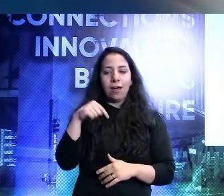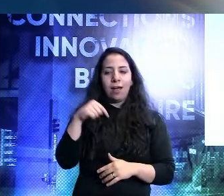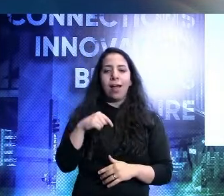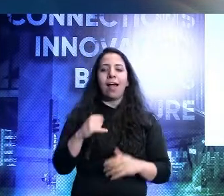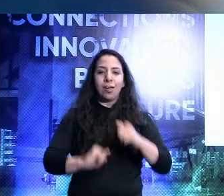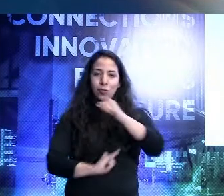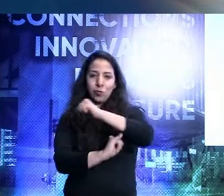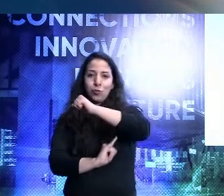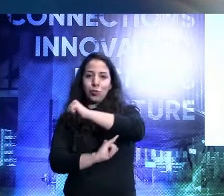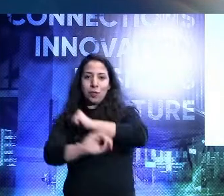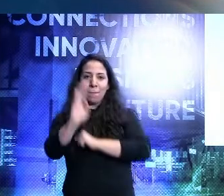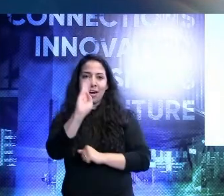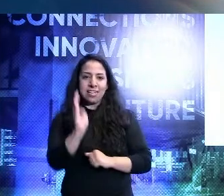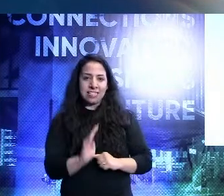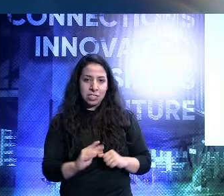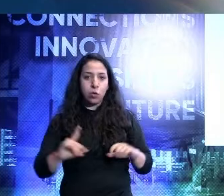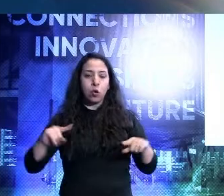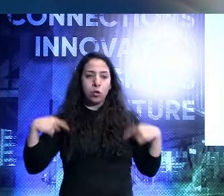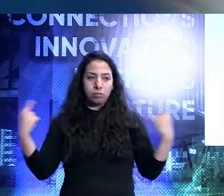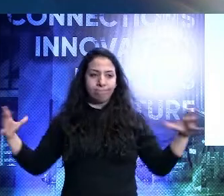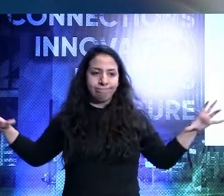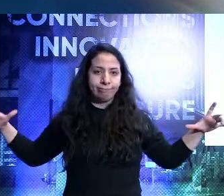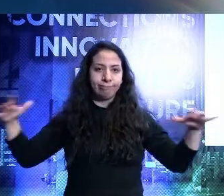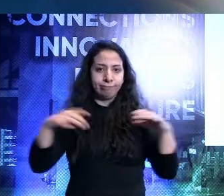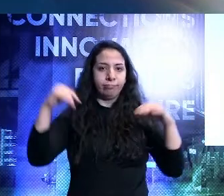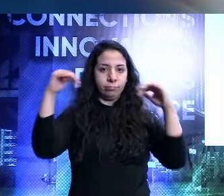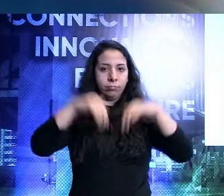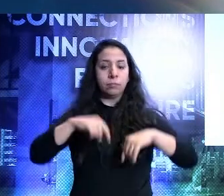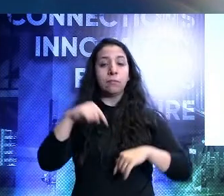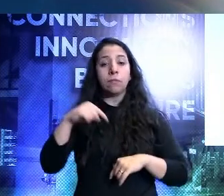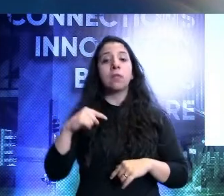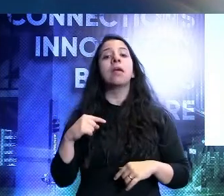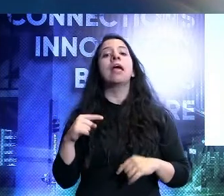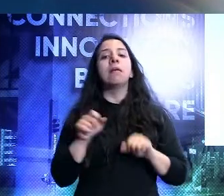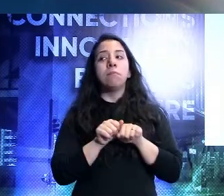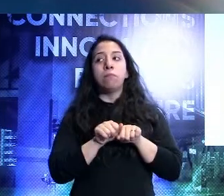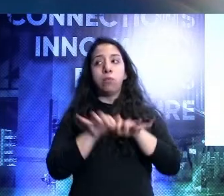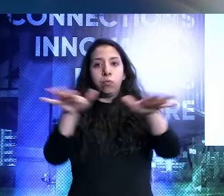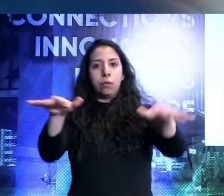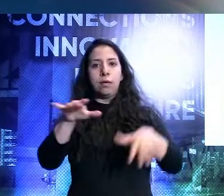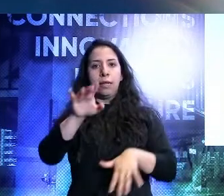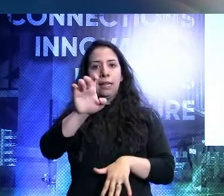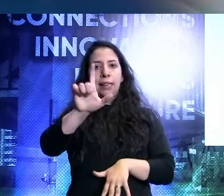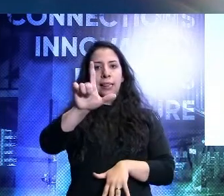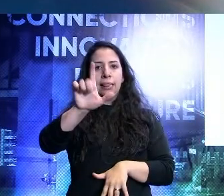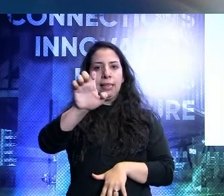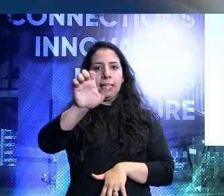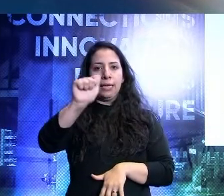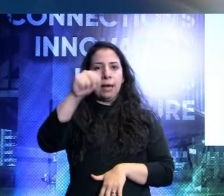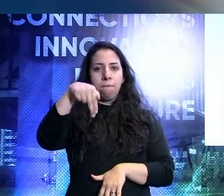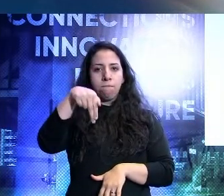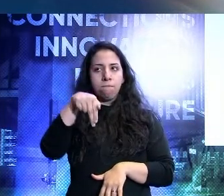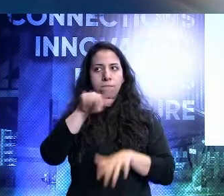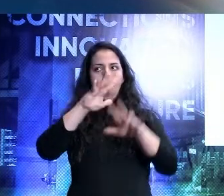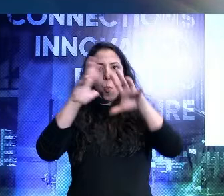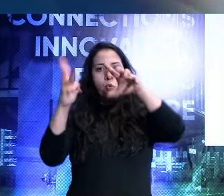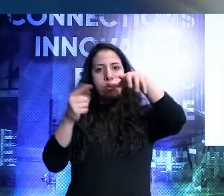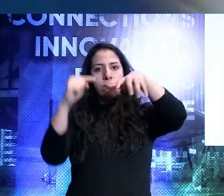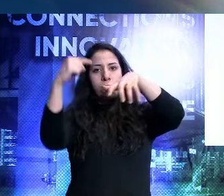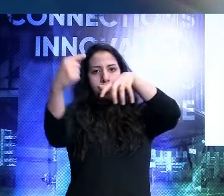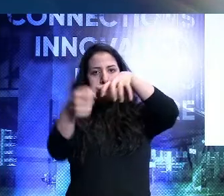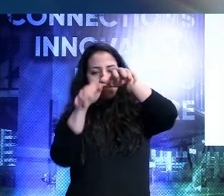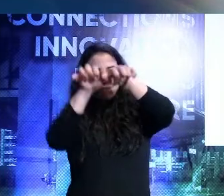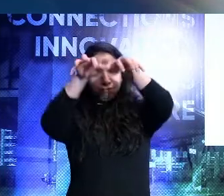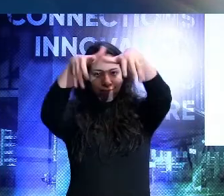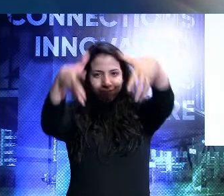parte aí de toda essa congregação muito bacana, onde a gente quer disseminar o Lean para o mundo inteiro. Mas, beleza,